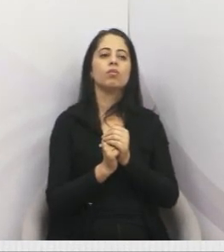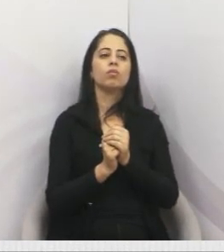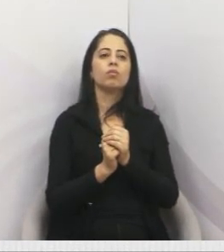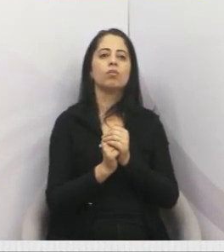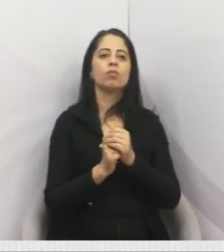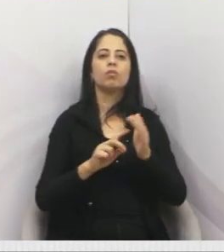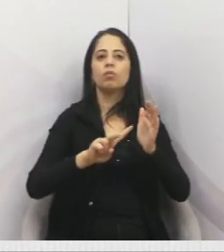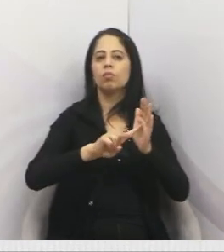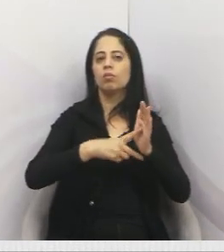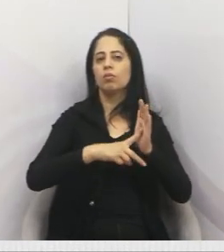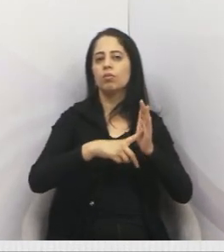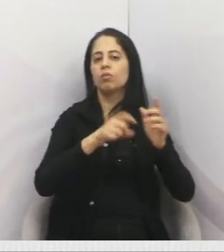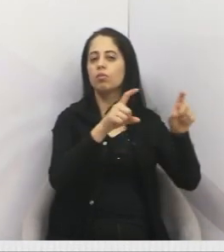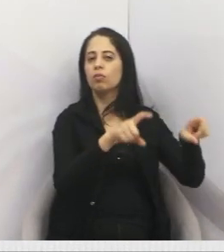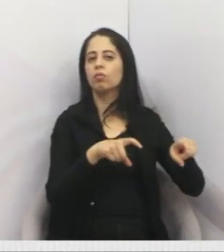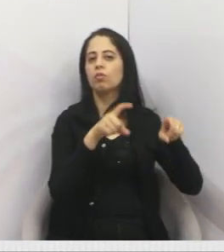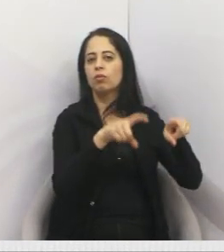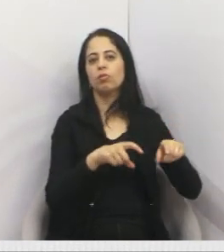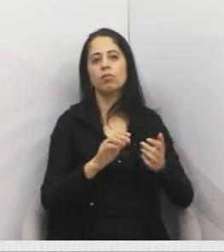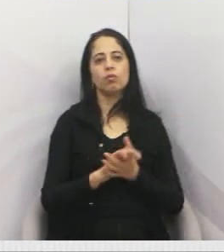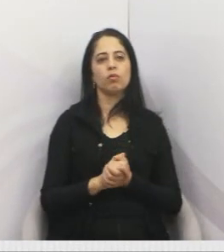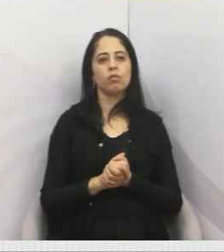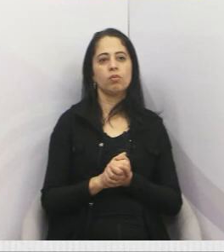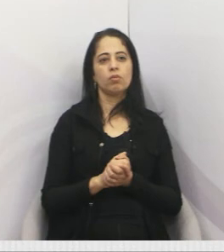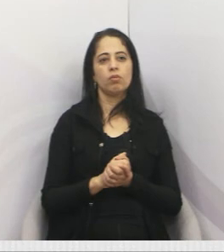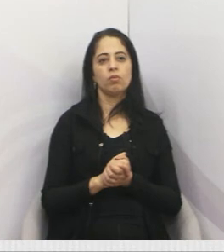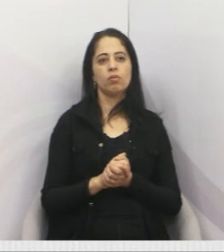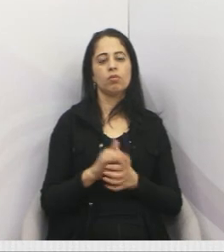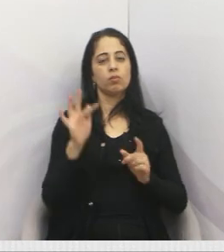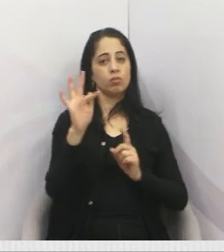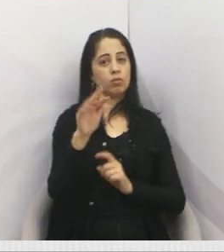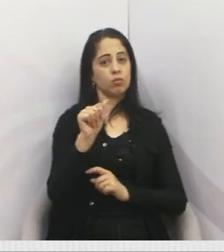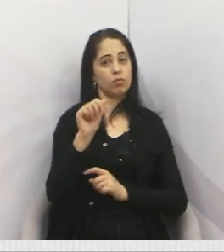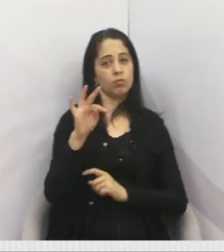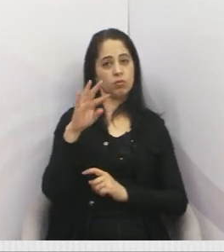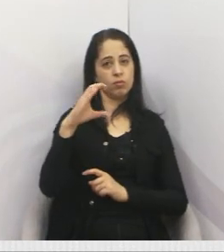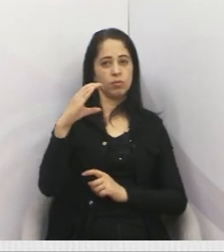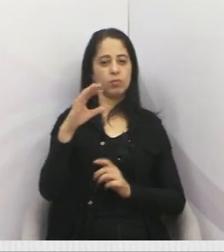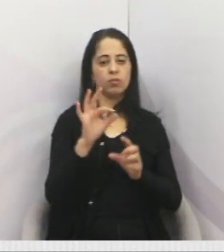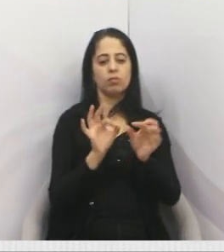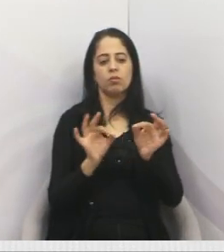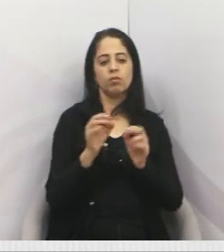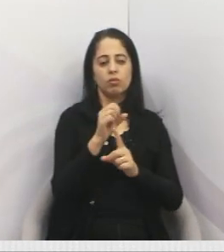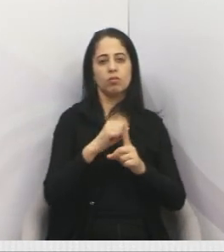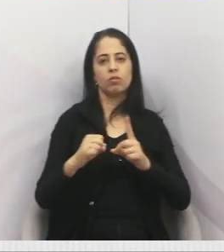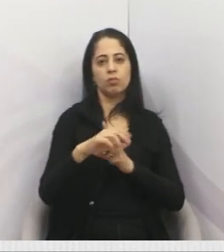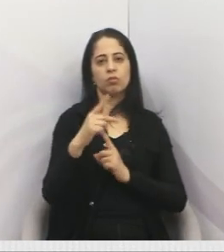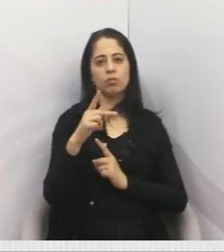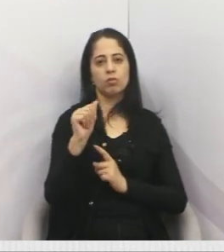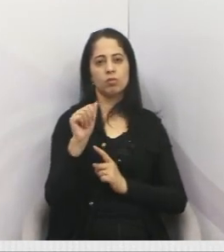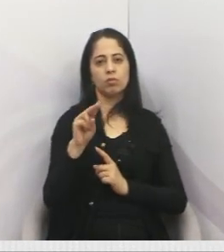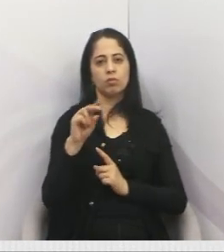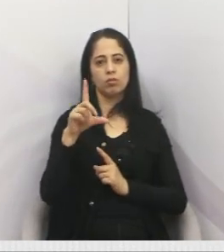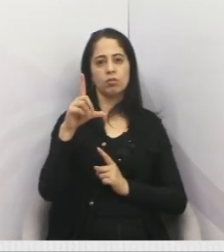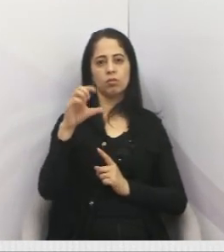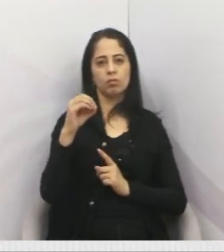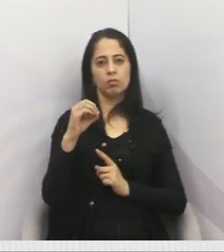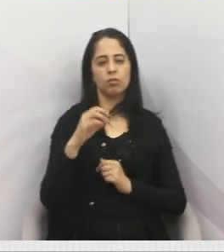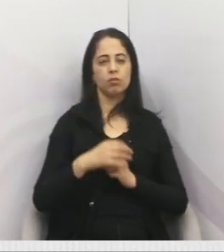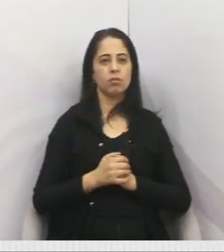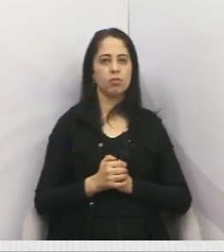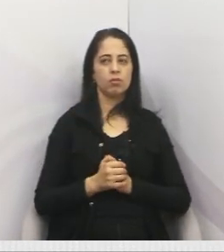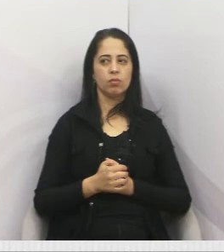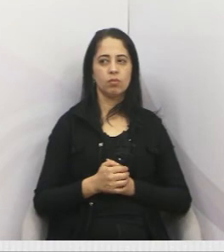profissionais, sindicato rural, entidades acadêmicas, FATEC e organização da sociedade civil, Paulo Graça.